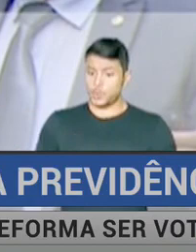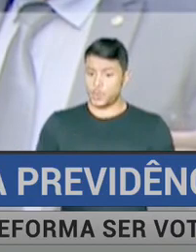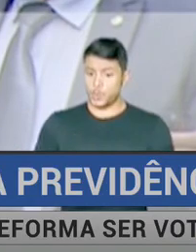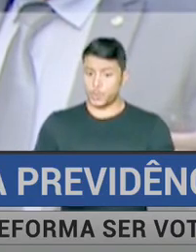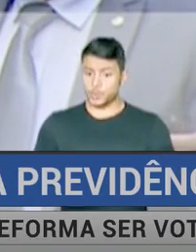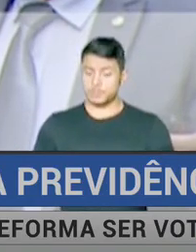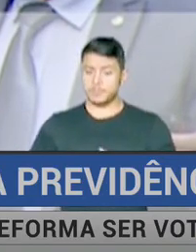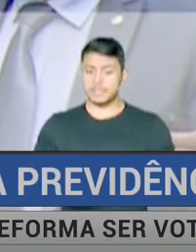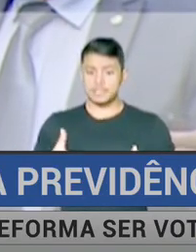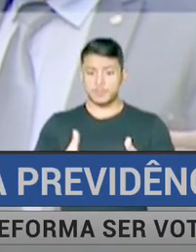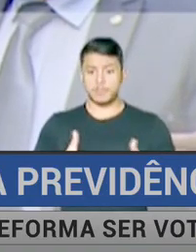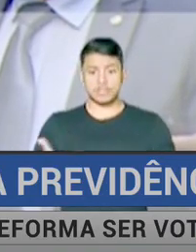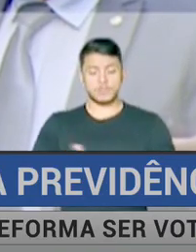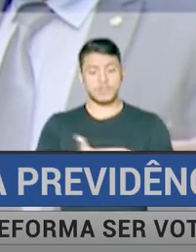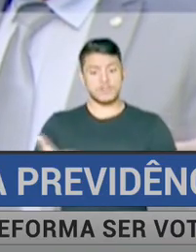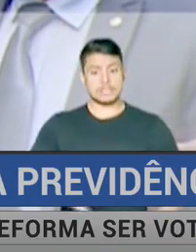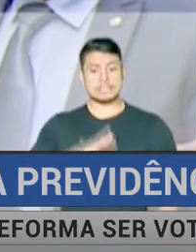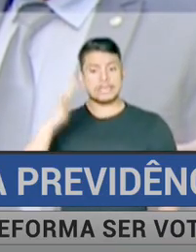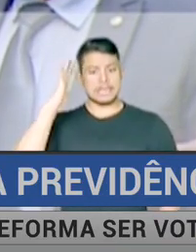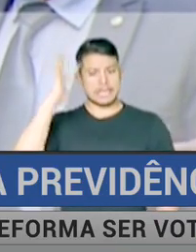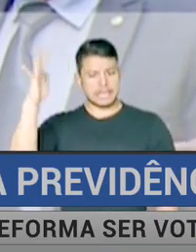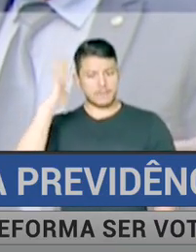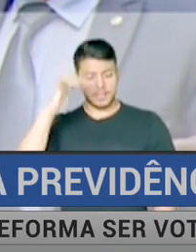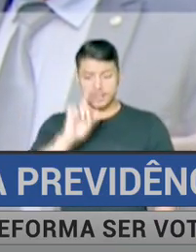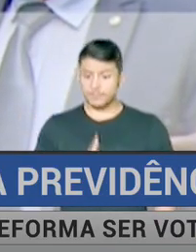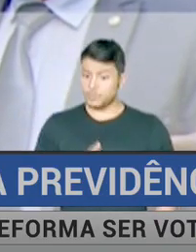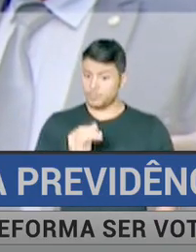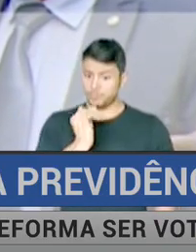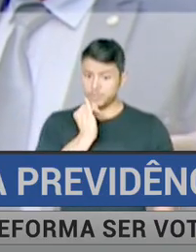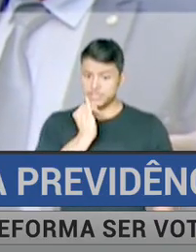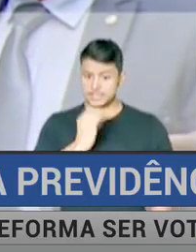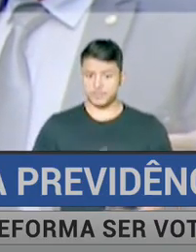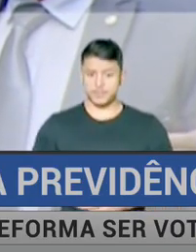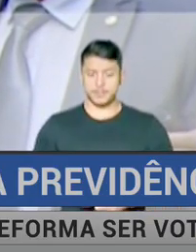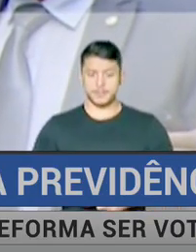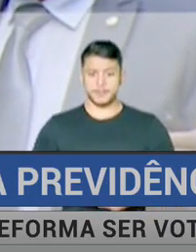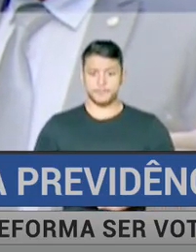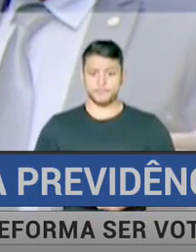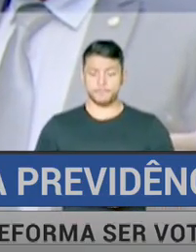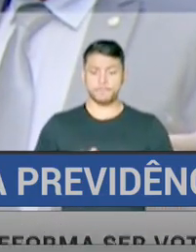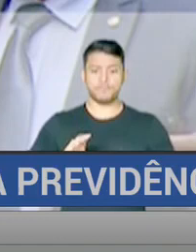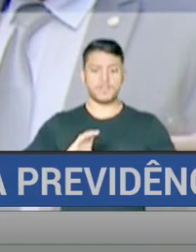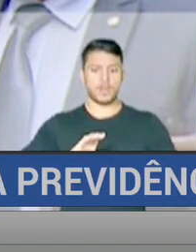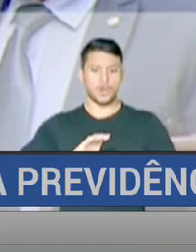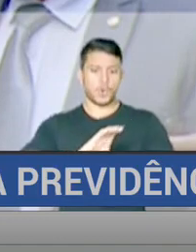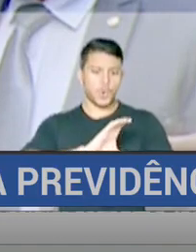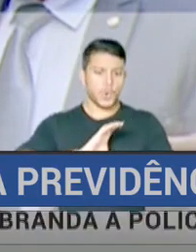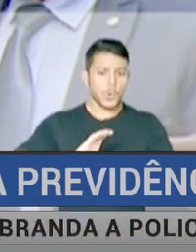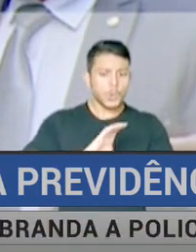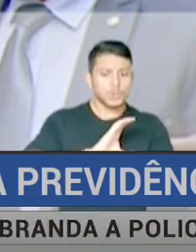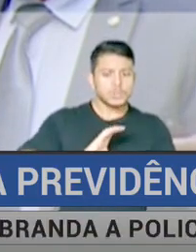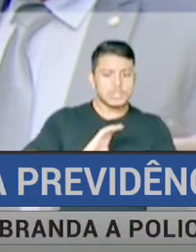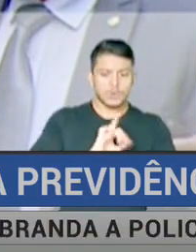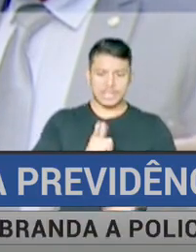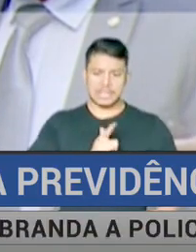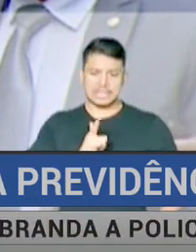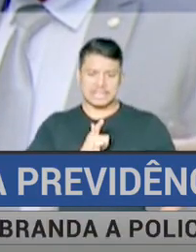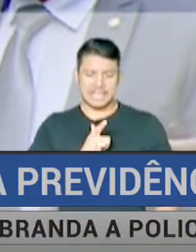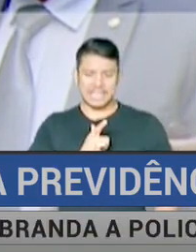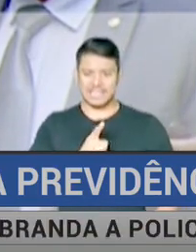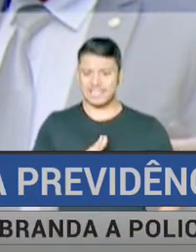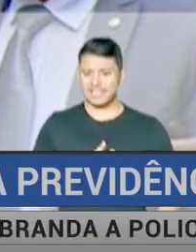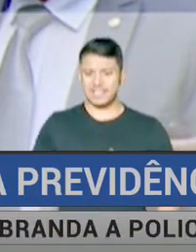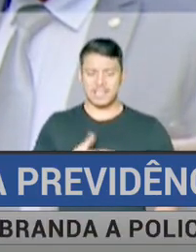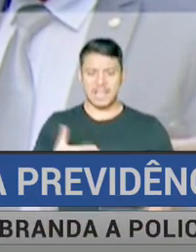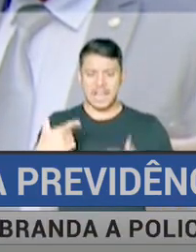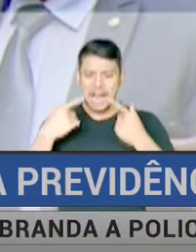quero a reflexão de cada um. Eu vou citar só um exemplo. Eu acho que uma Constituição com rato, deputada Fernanda,